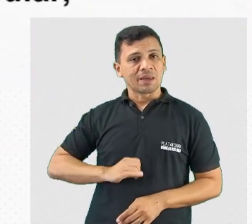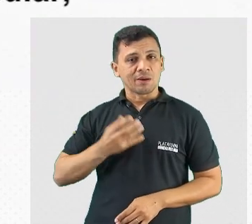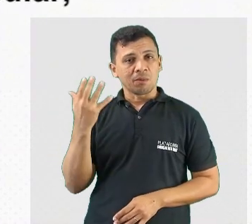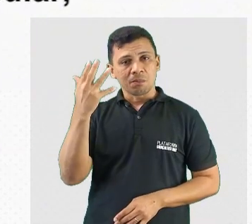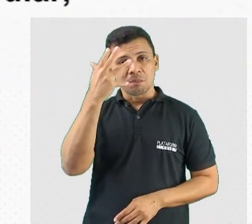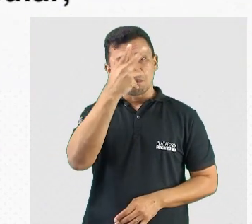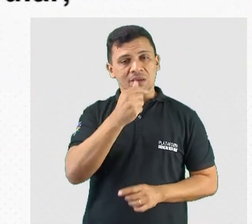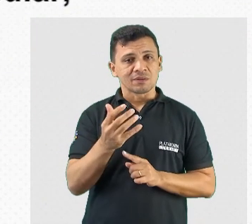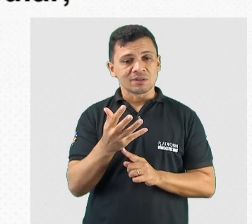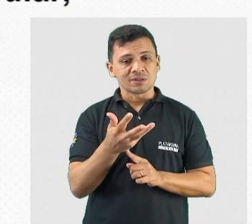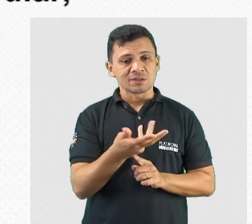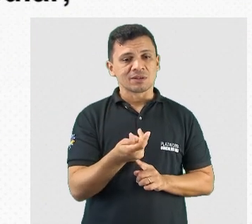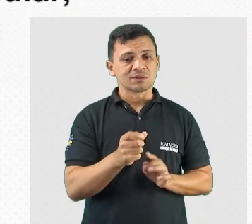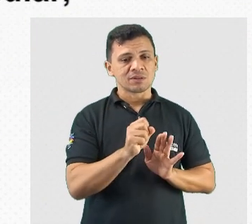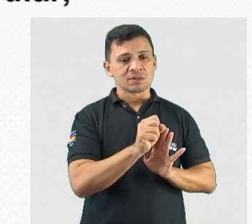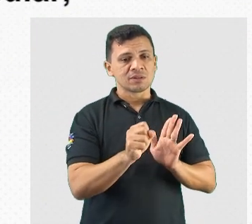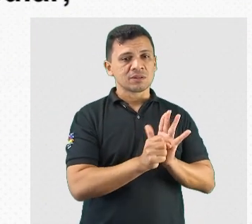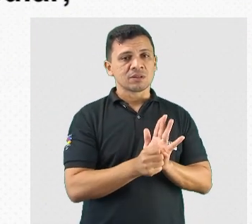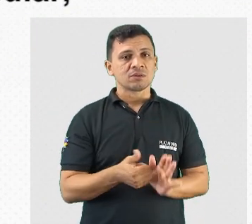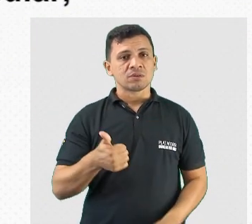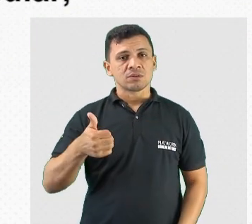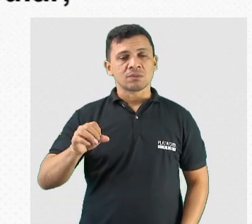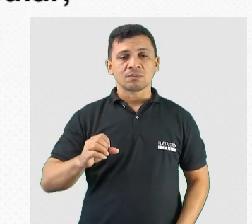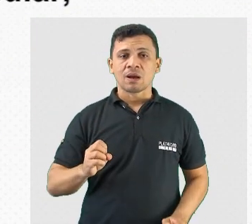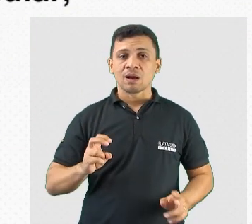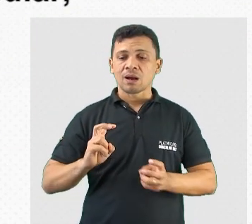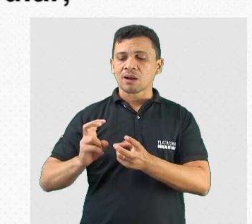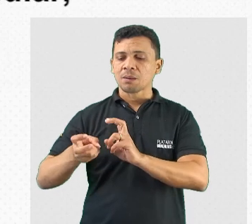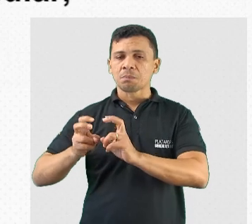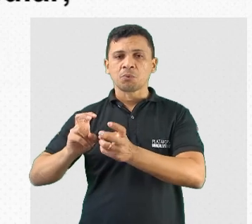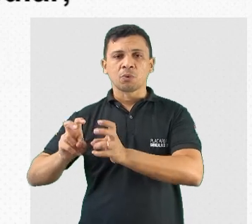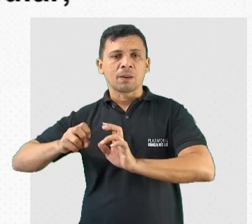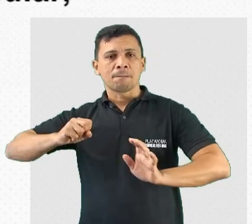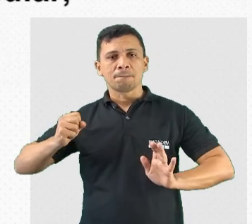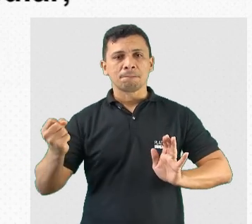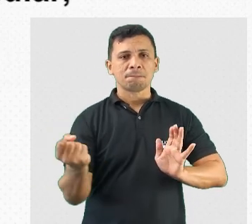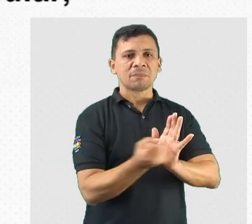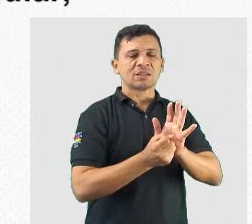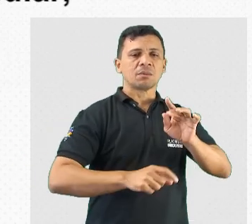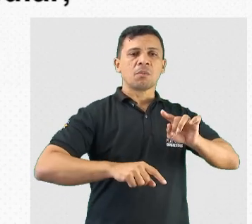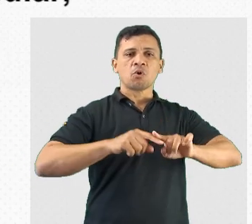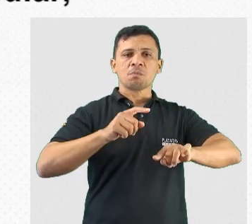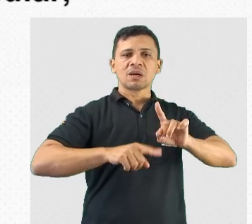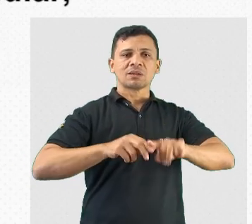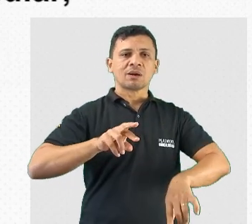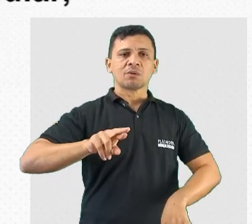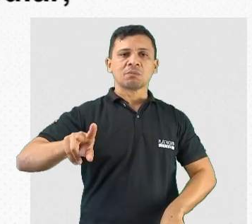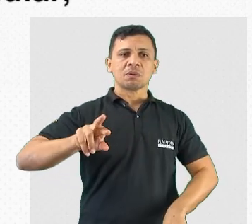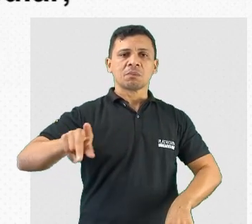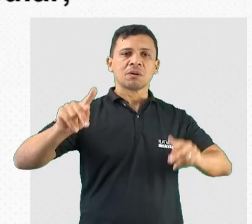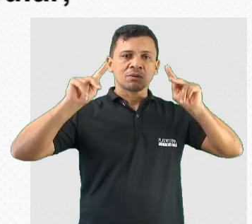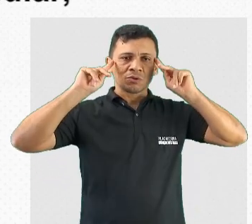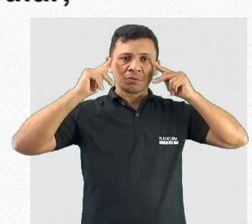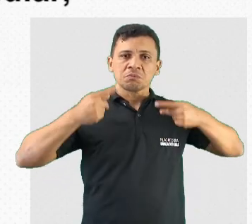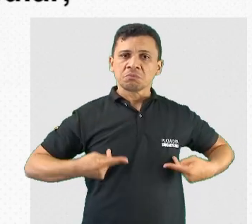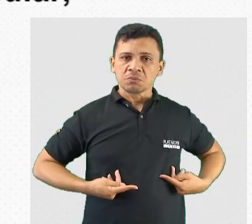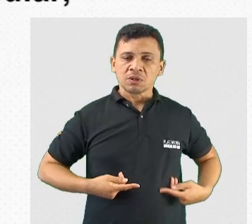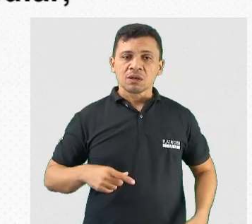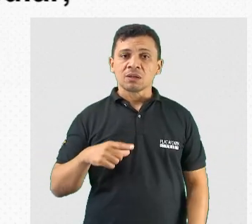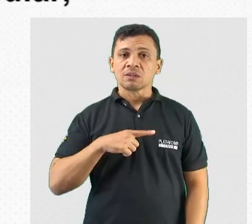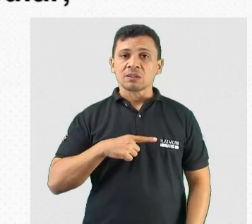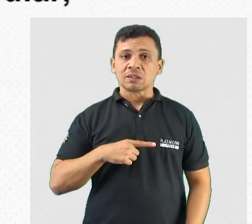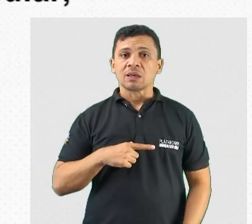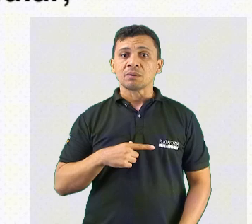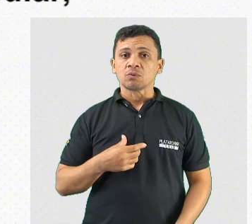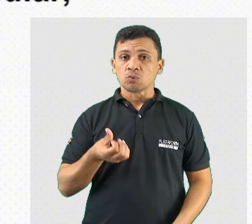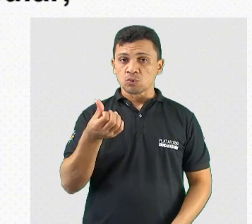XIX. Capoeira, patrimônio imaterial da humanidade, um dos 6 patrimônios imateriais da humanidade que são